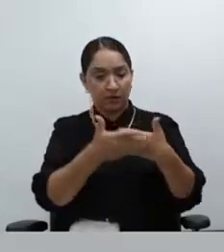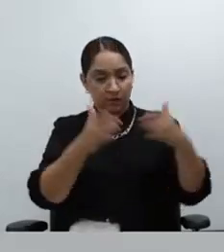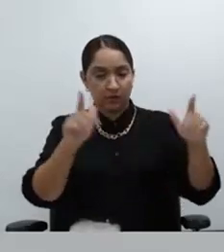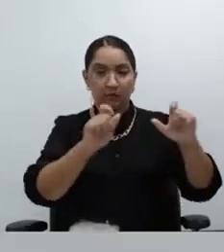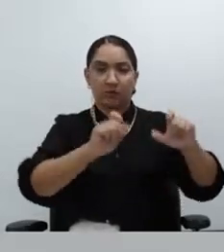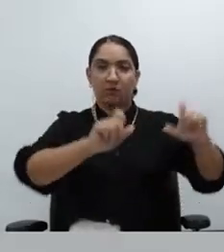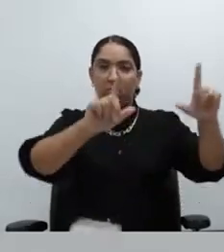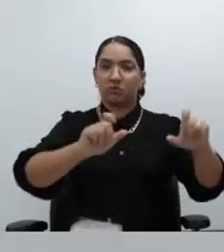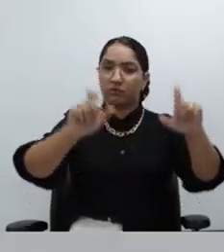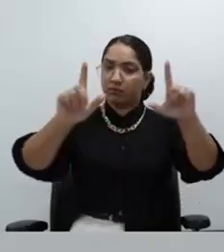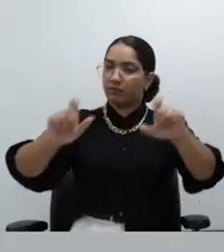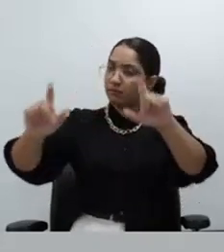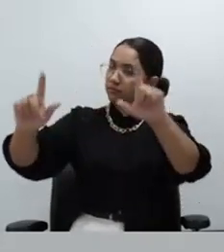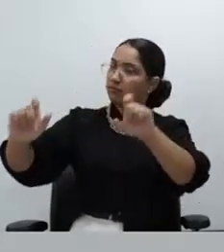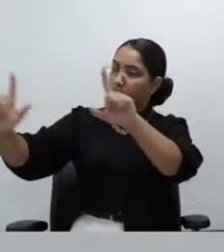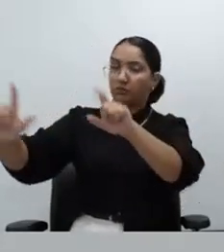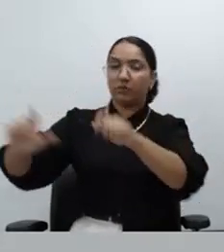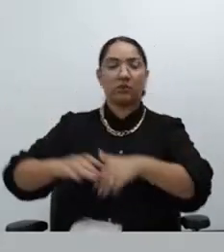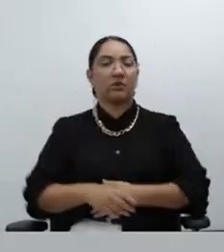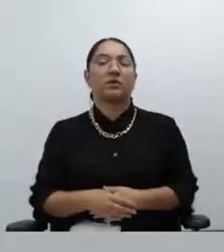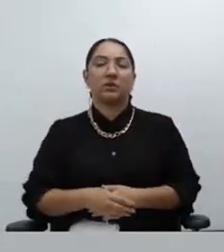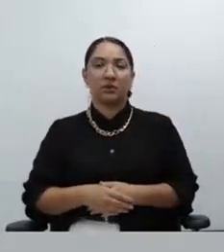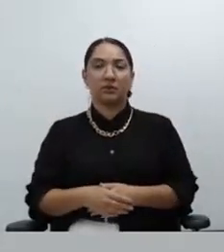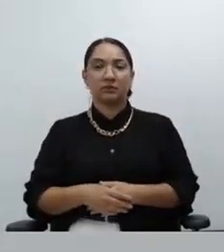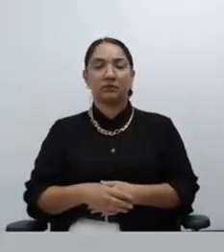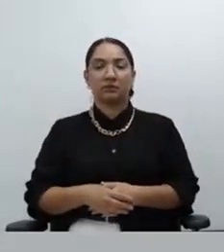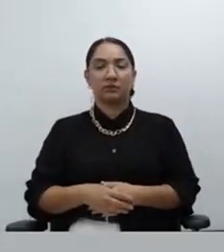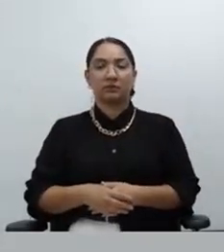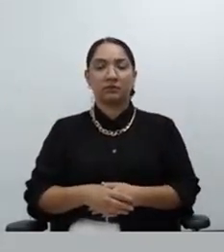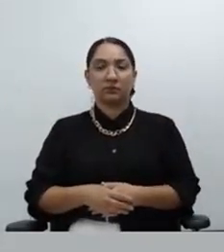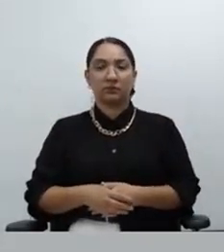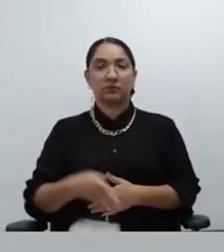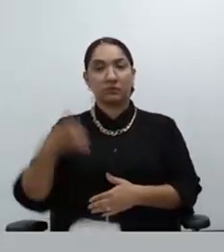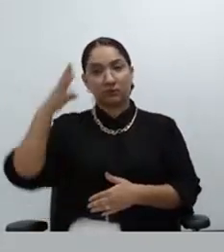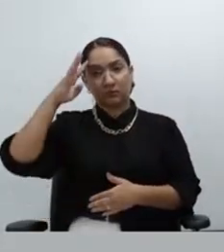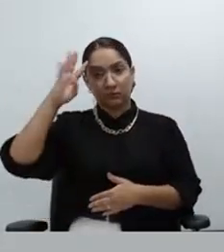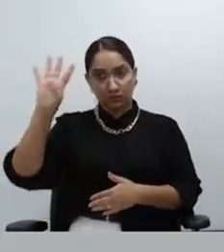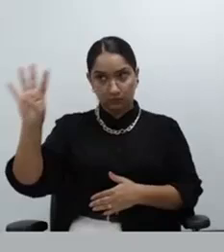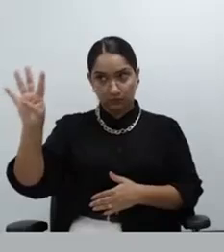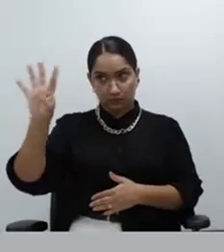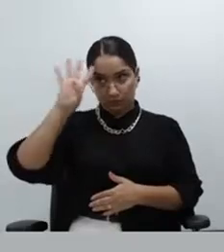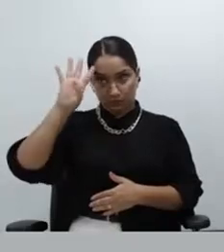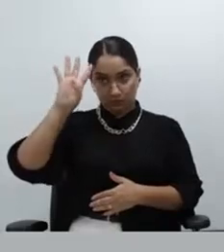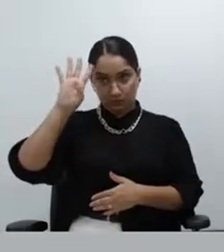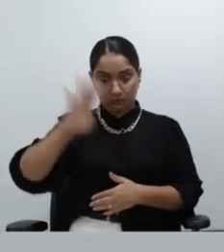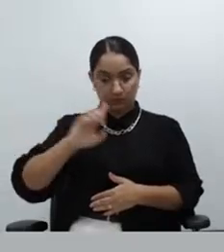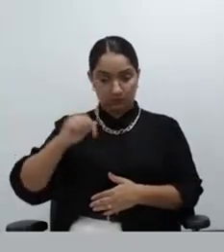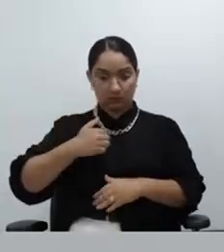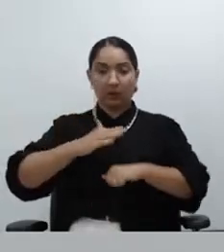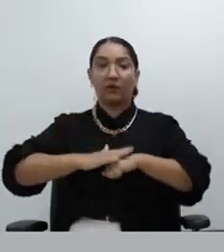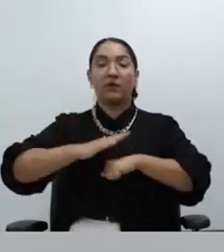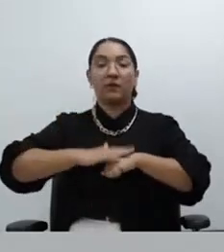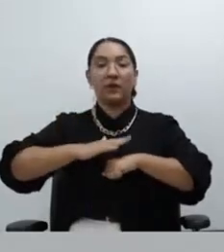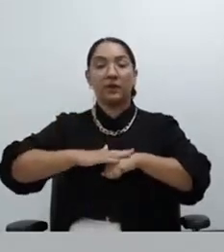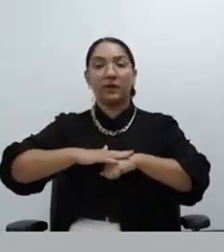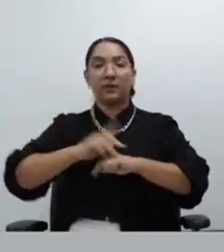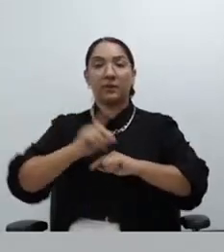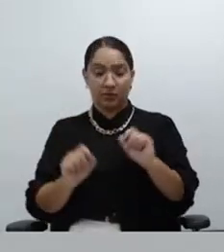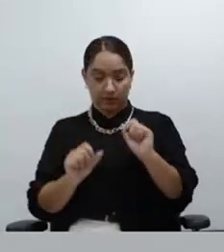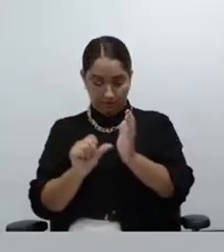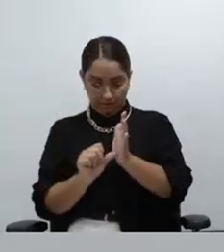Retratos. No dia 25/10, na quarta-feira, nós realizamos, excelências, a primeira